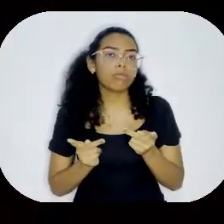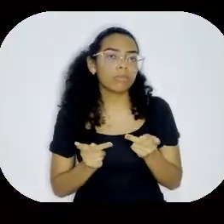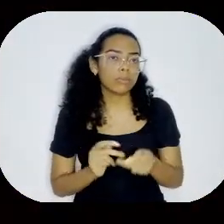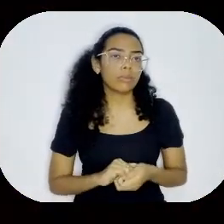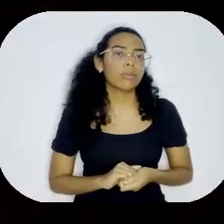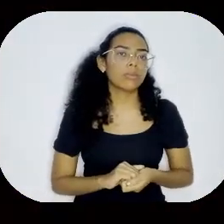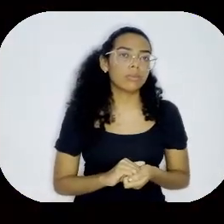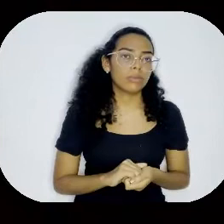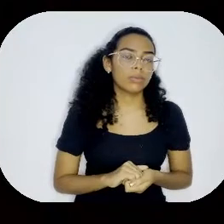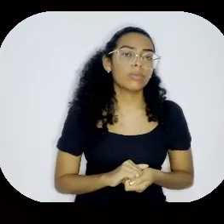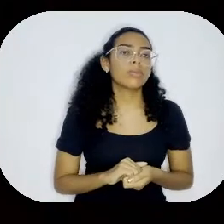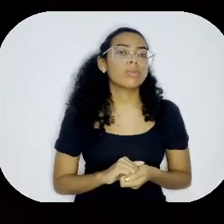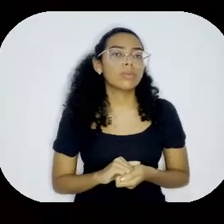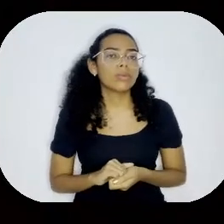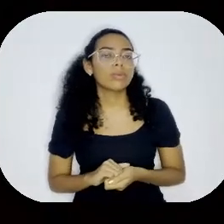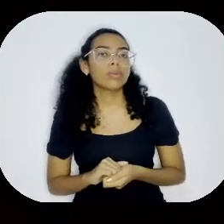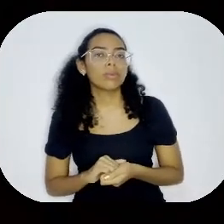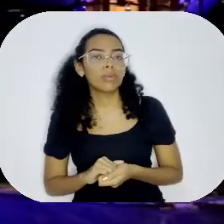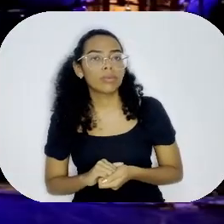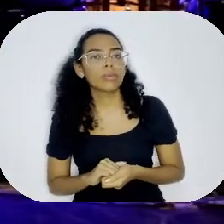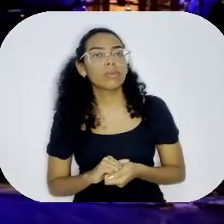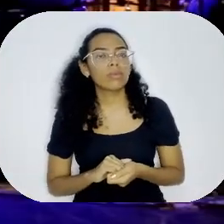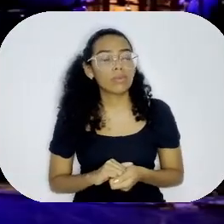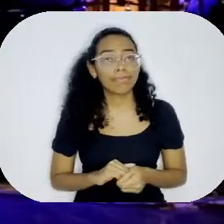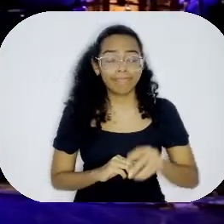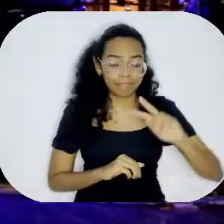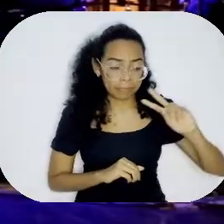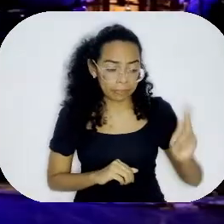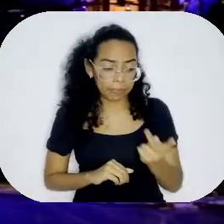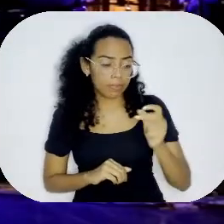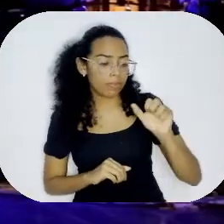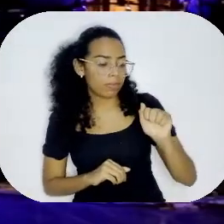nas quebradas de Assunção,